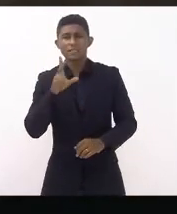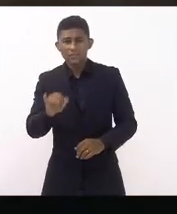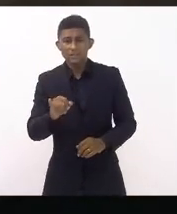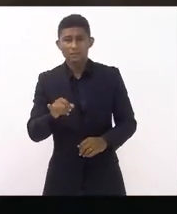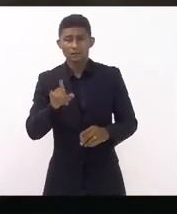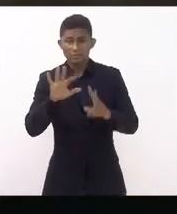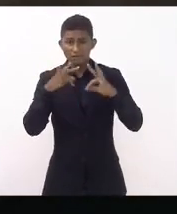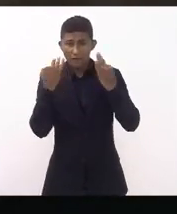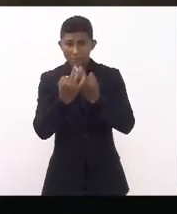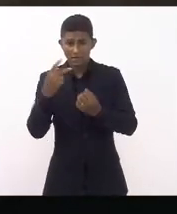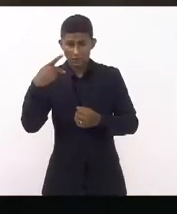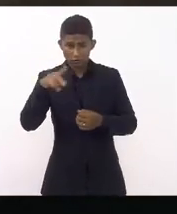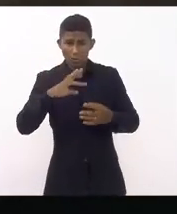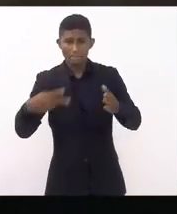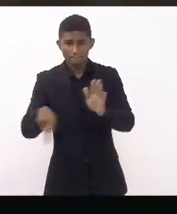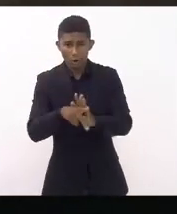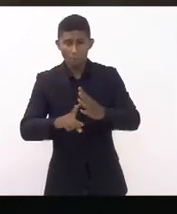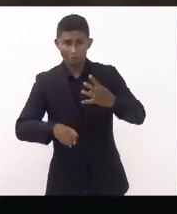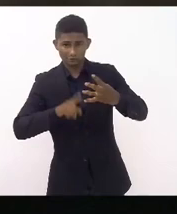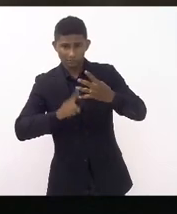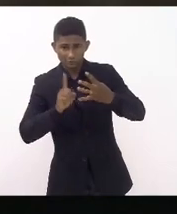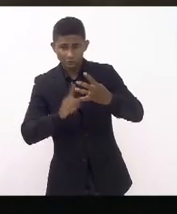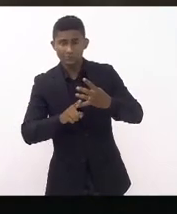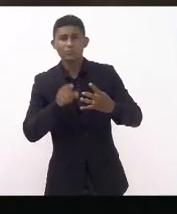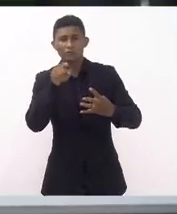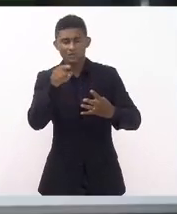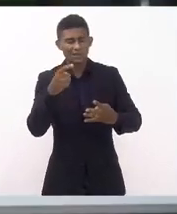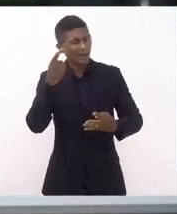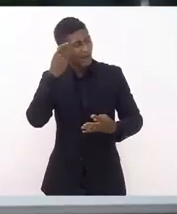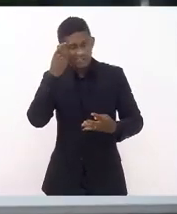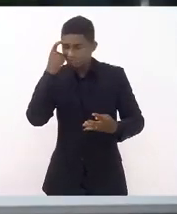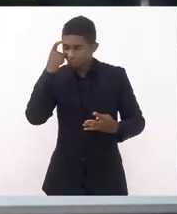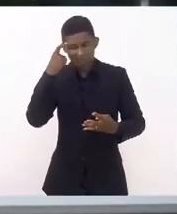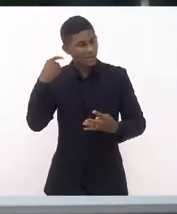certeza. Com certeza.